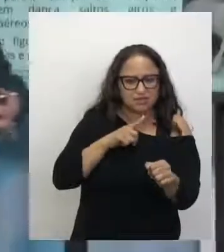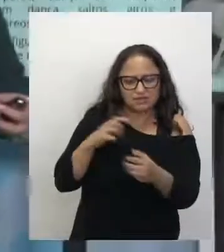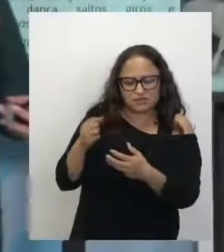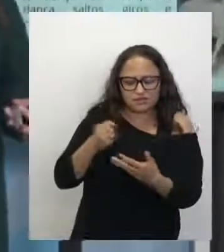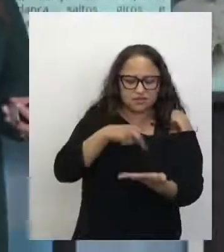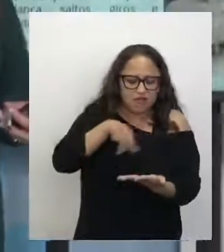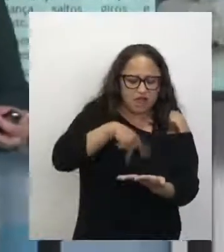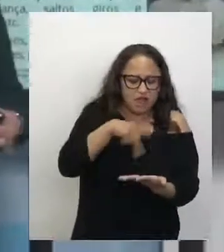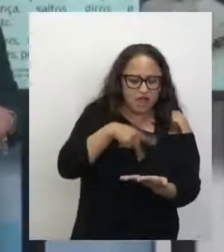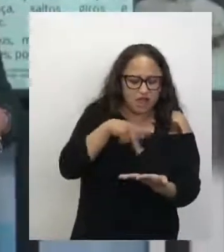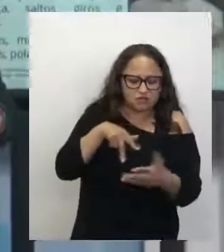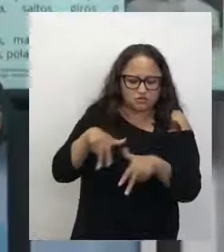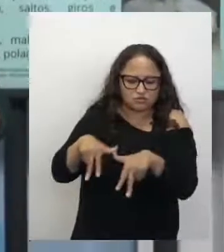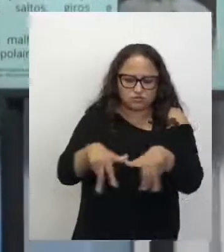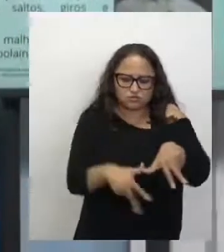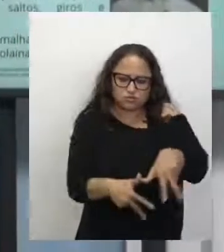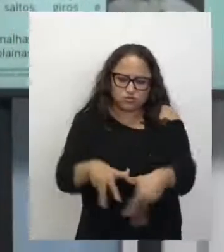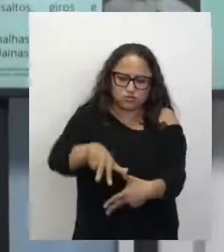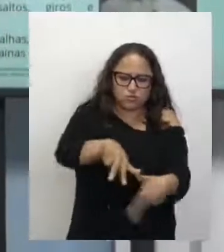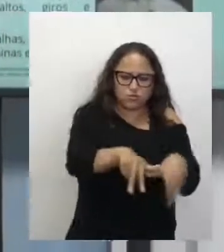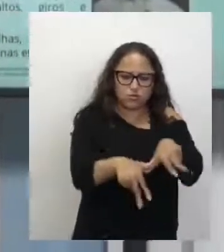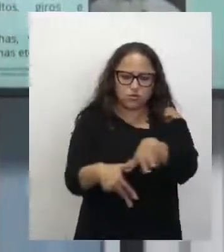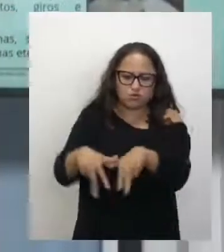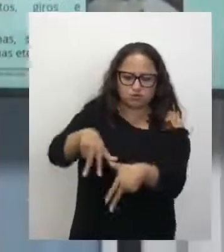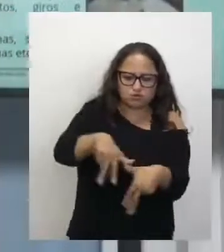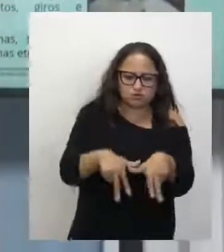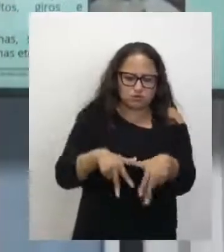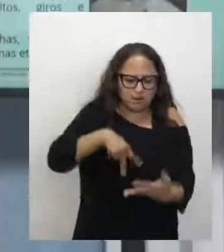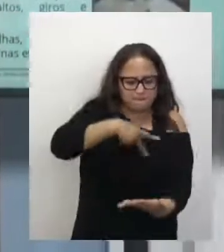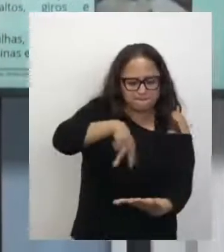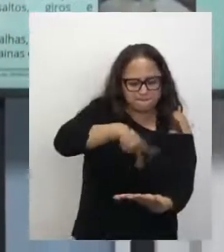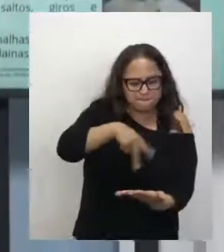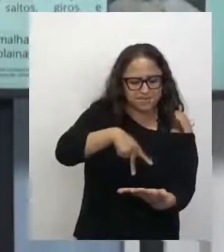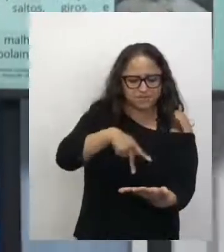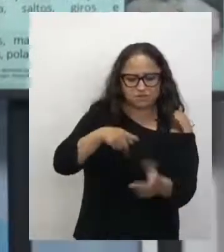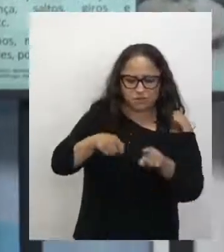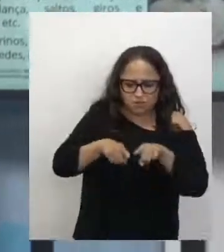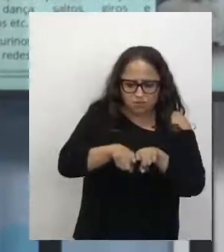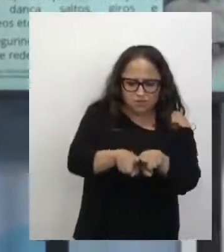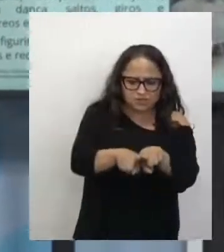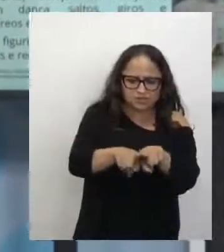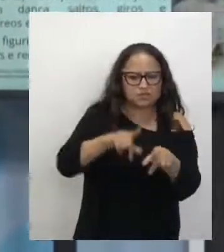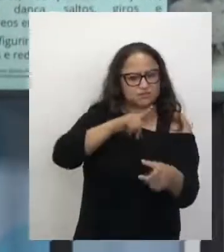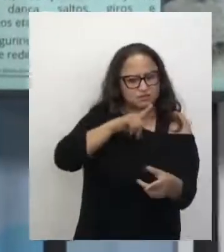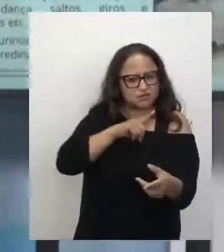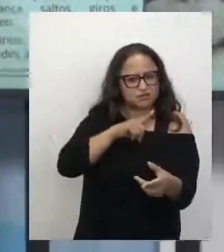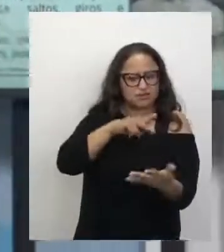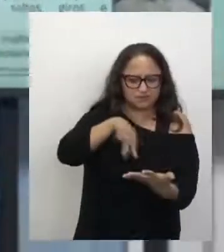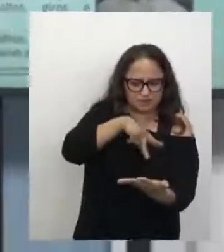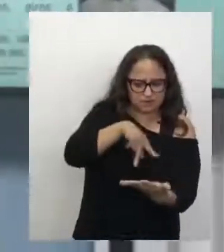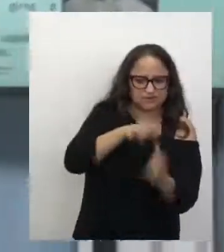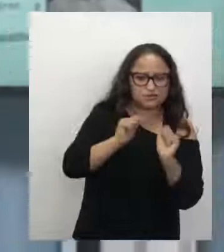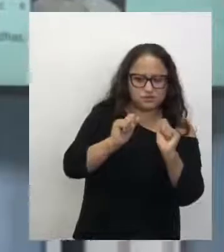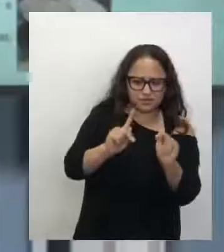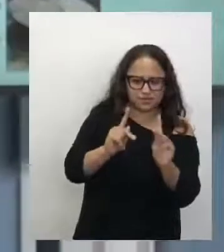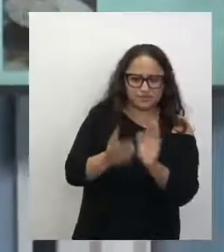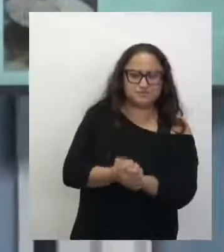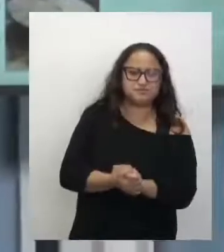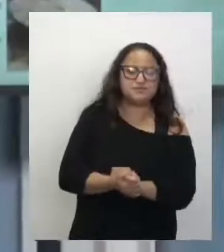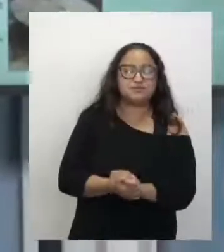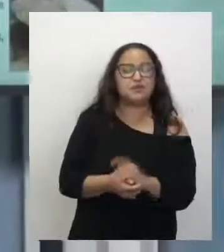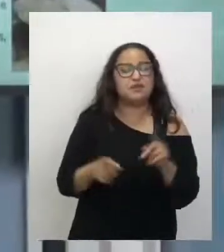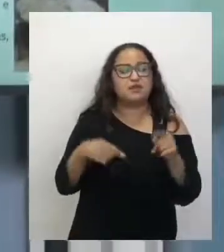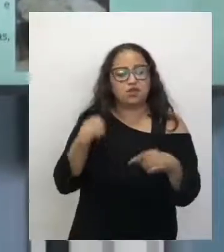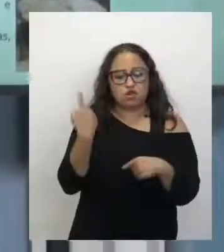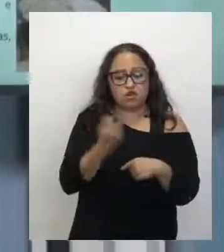nos ajudar nas evoluções em dança, né? Vai ser o nosso par. Nosso partner é o nosso par na dança, tá bom? No caso, né, a